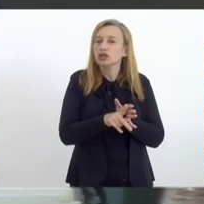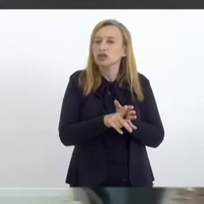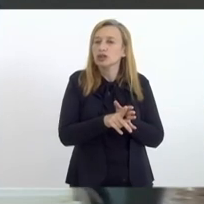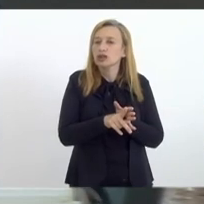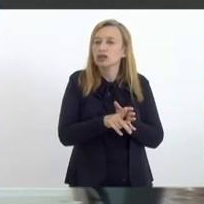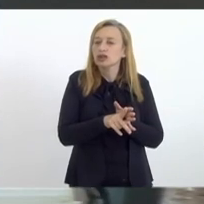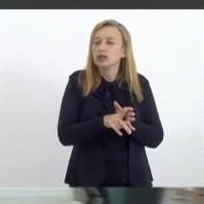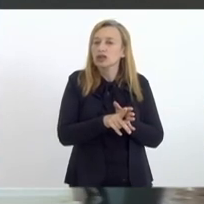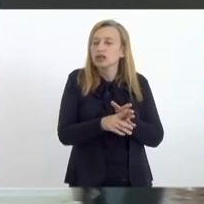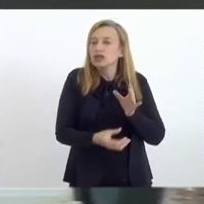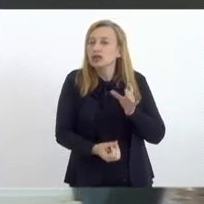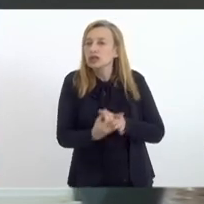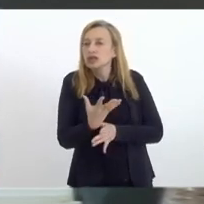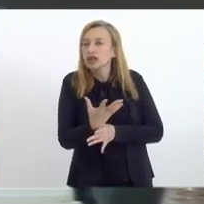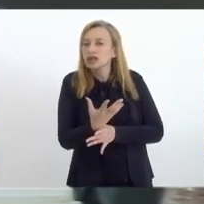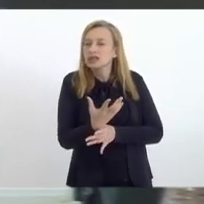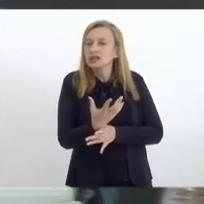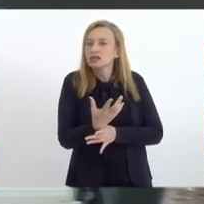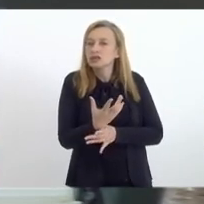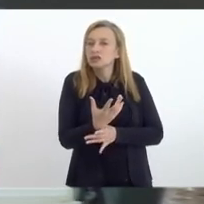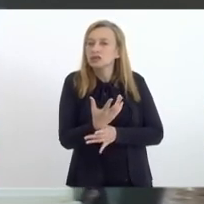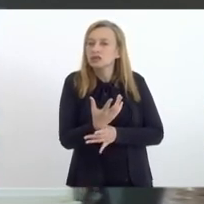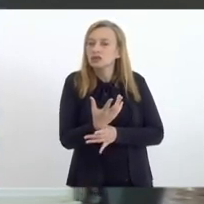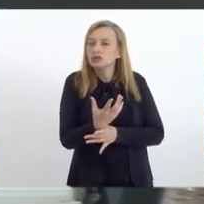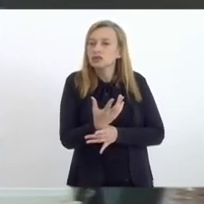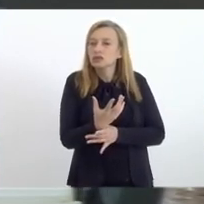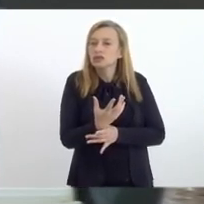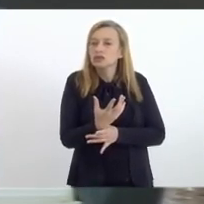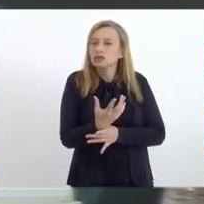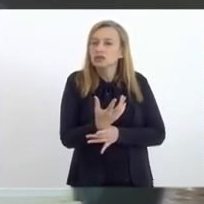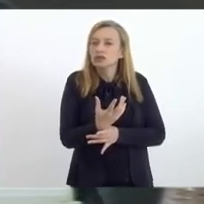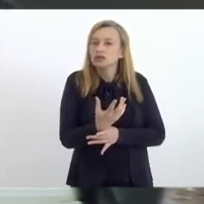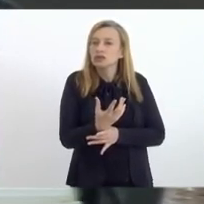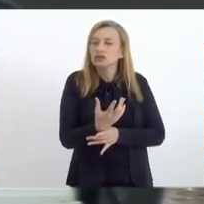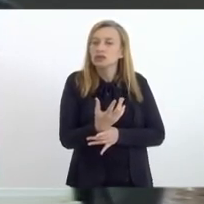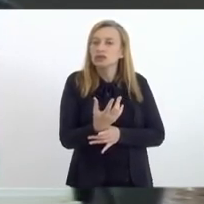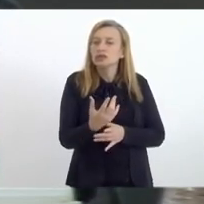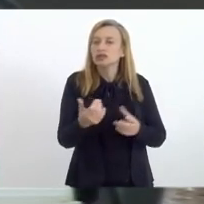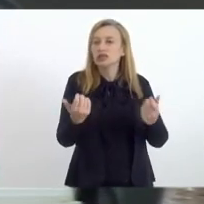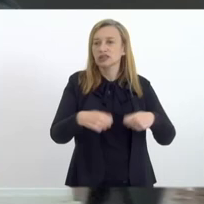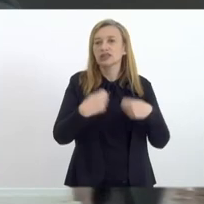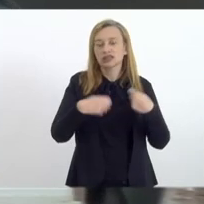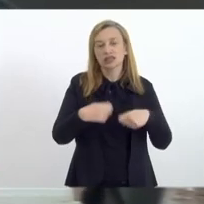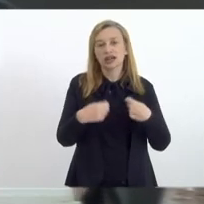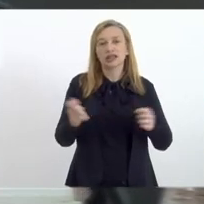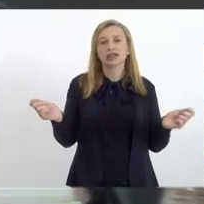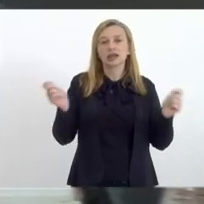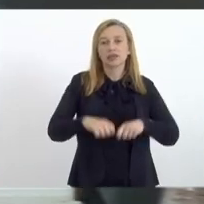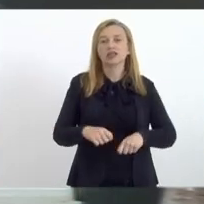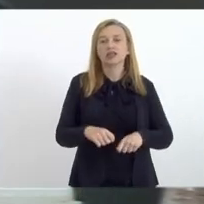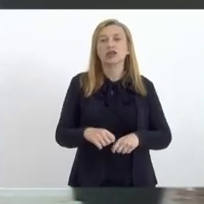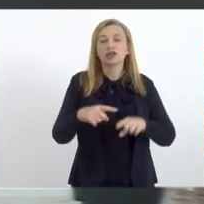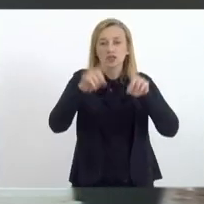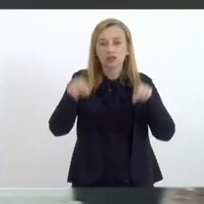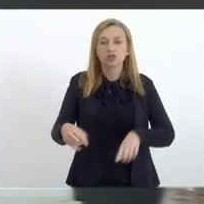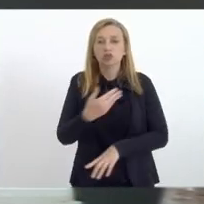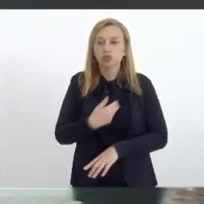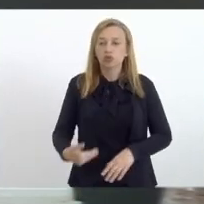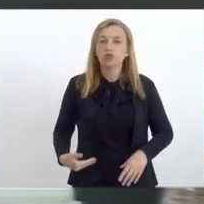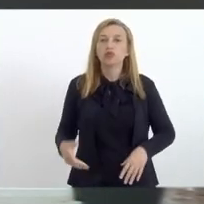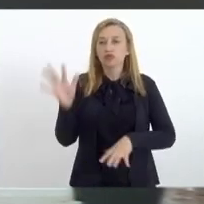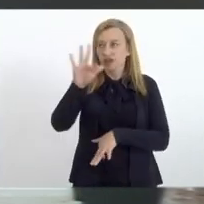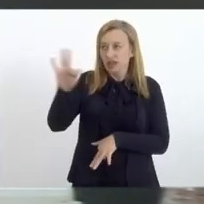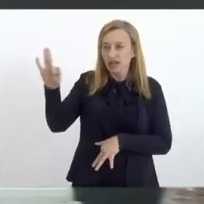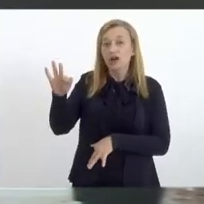foi a implementação da nossa tão sonhada licença capacitação, que o servidor público federal hoje tem,